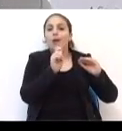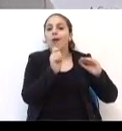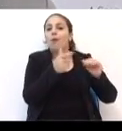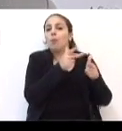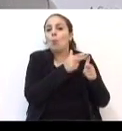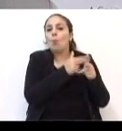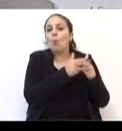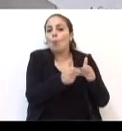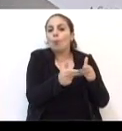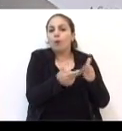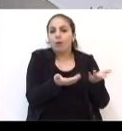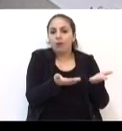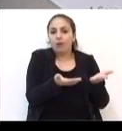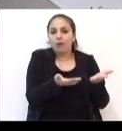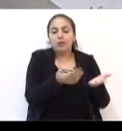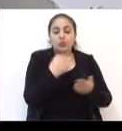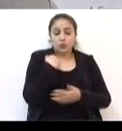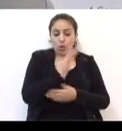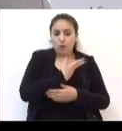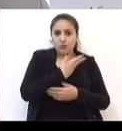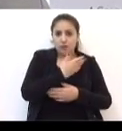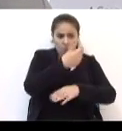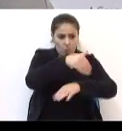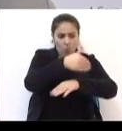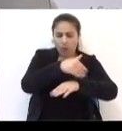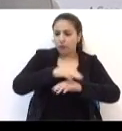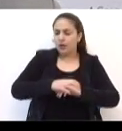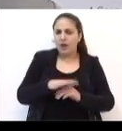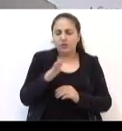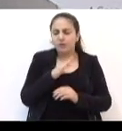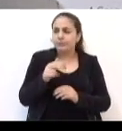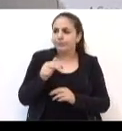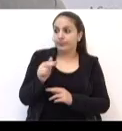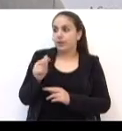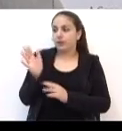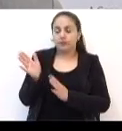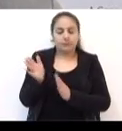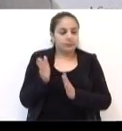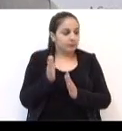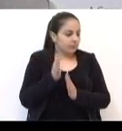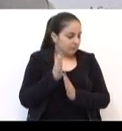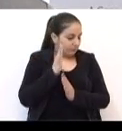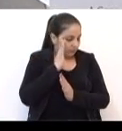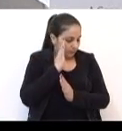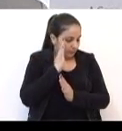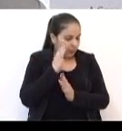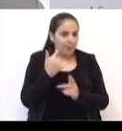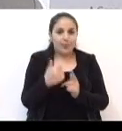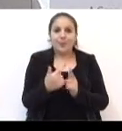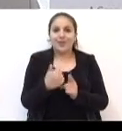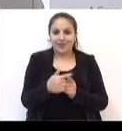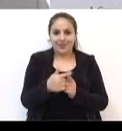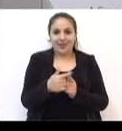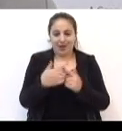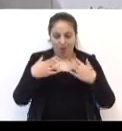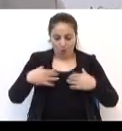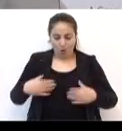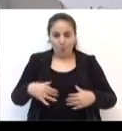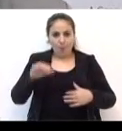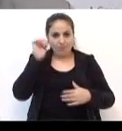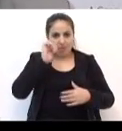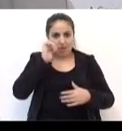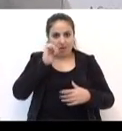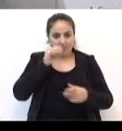seminuas, né? A gente anda na rua aí à noite, muitas vezes tem que virar o rosto, porque a vestimenta